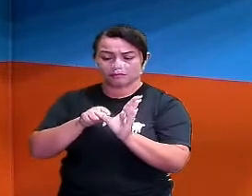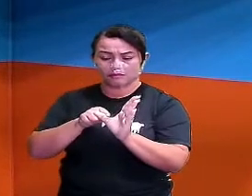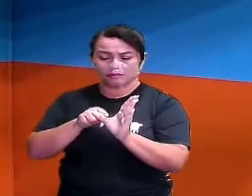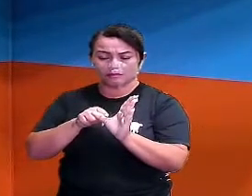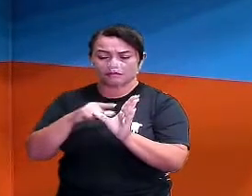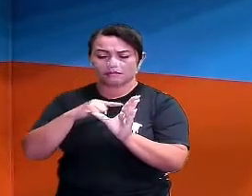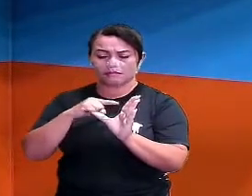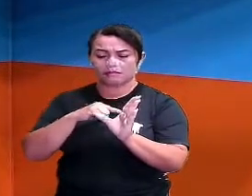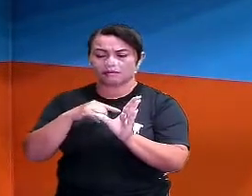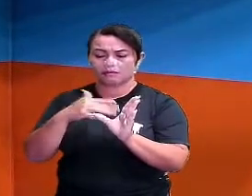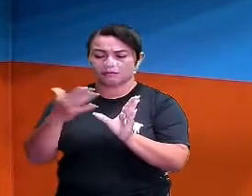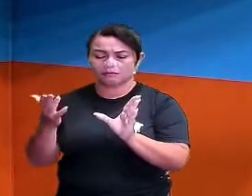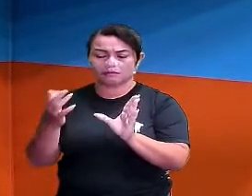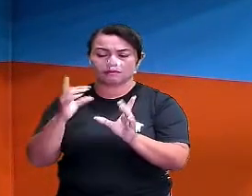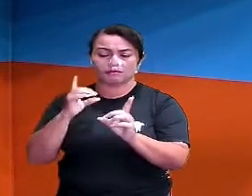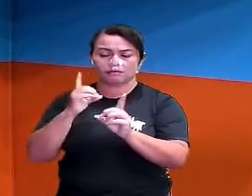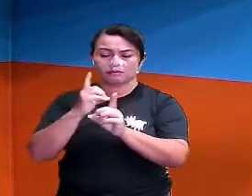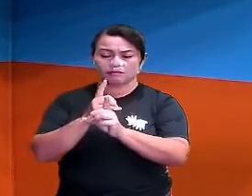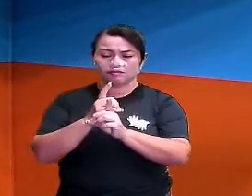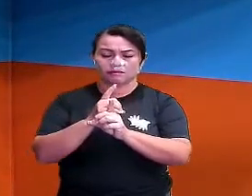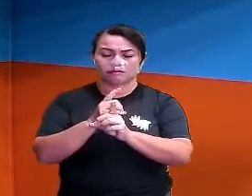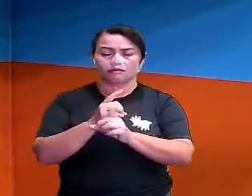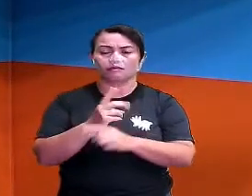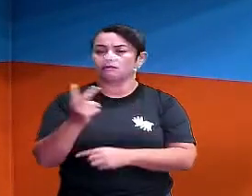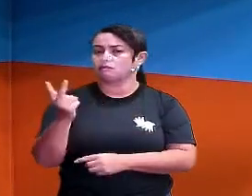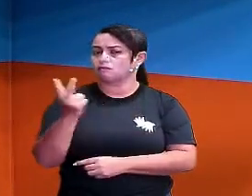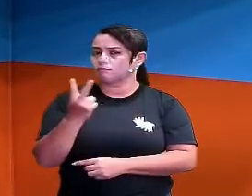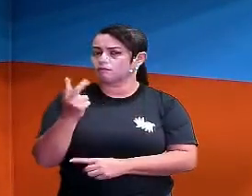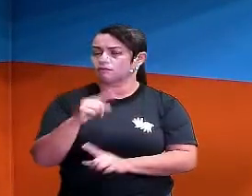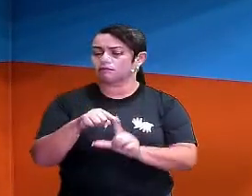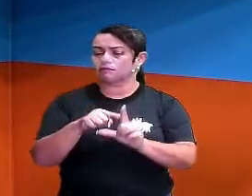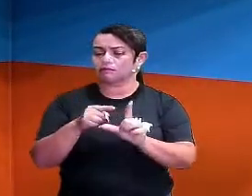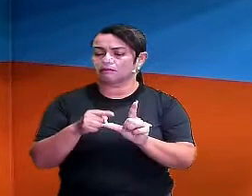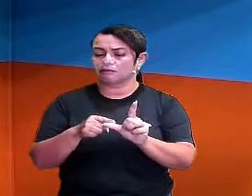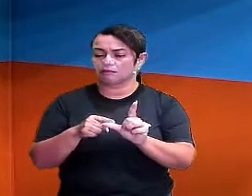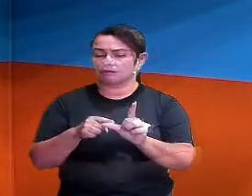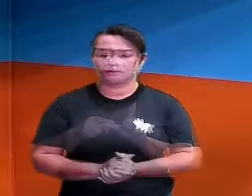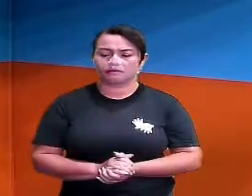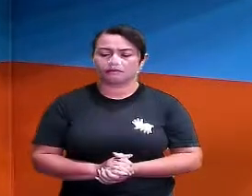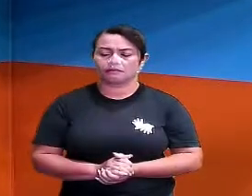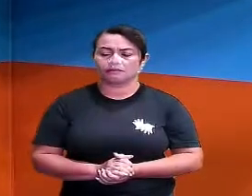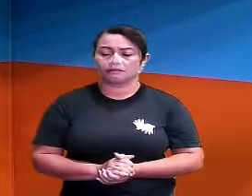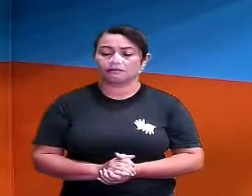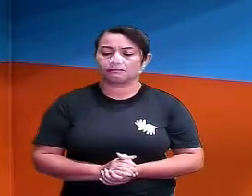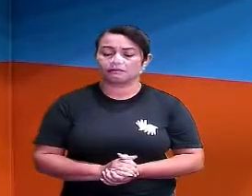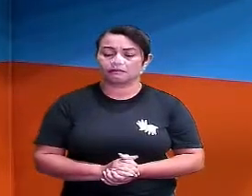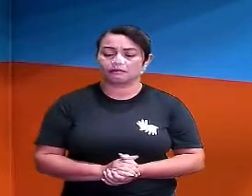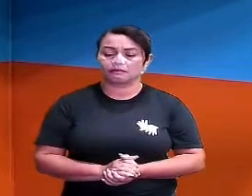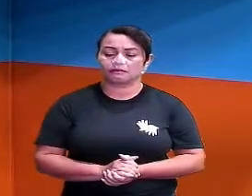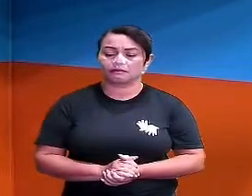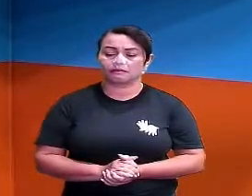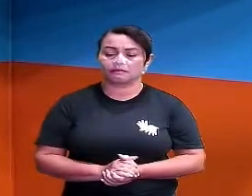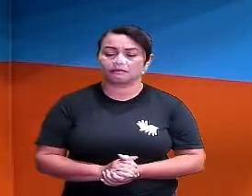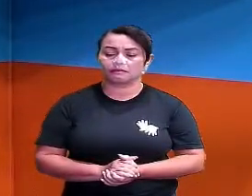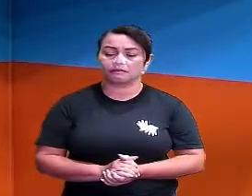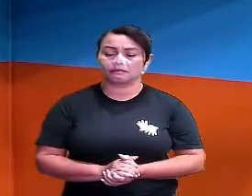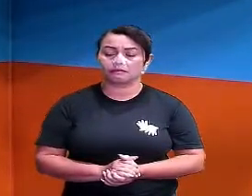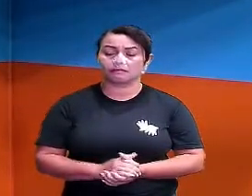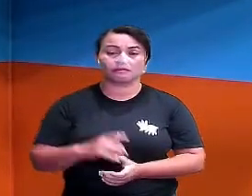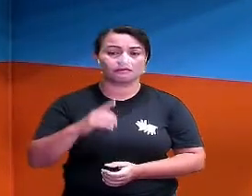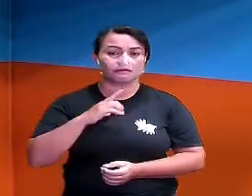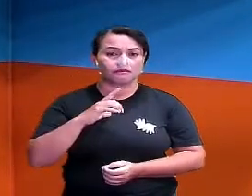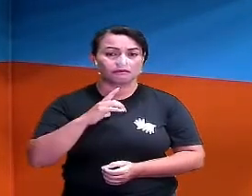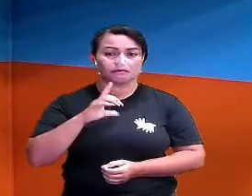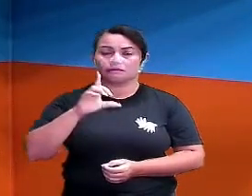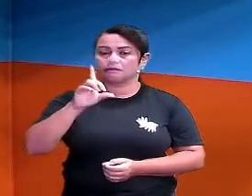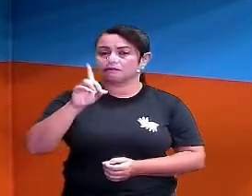ter aqui o encontro do ângulo externo, tá? Então, vamos lá. Diagonais são